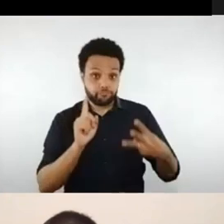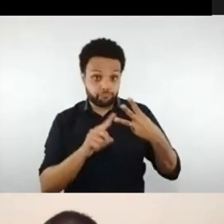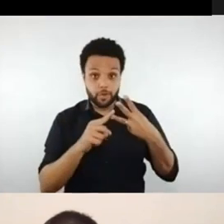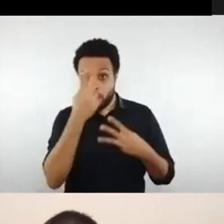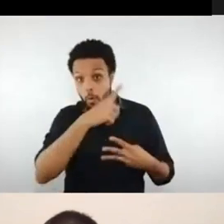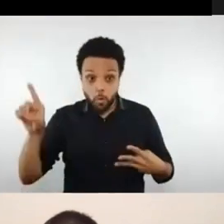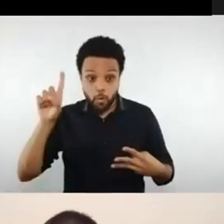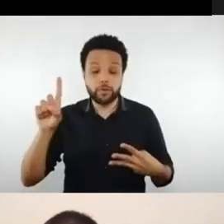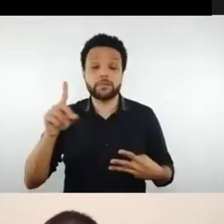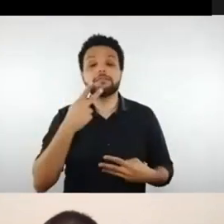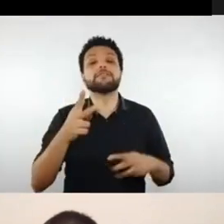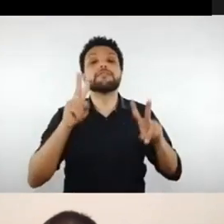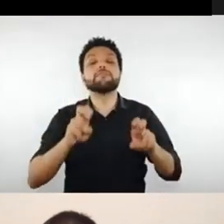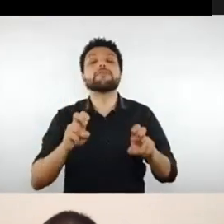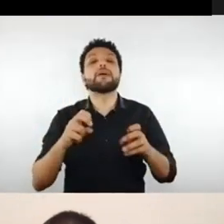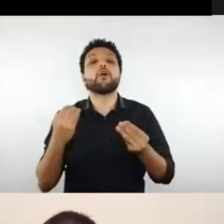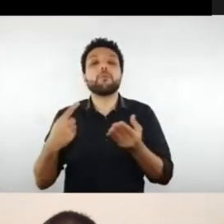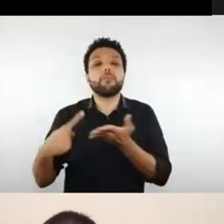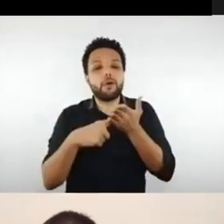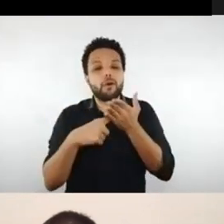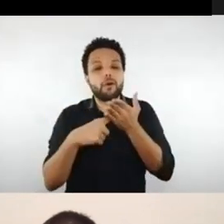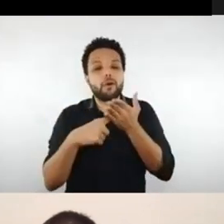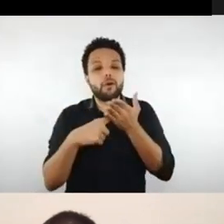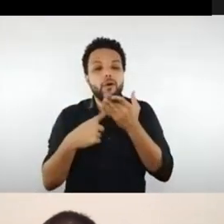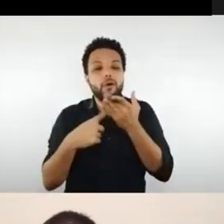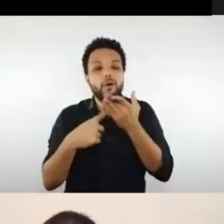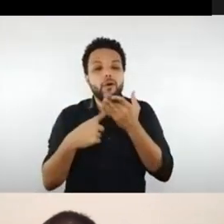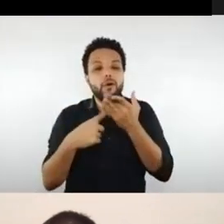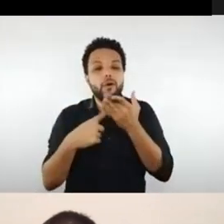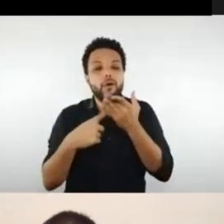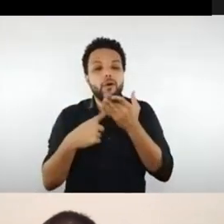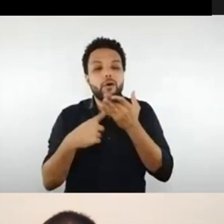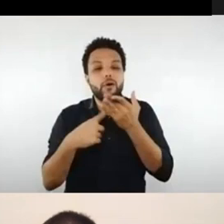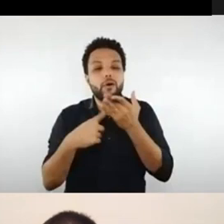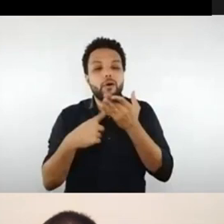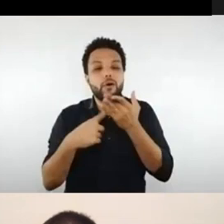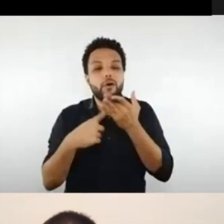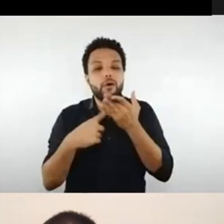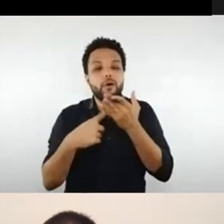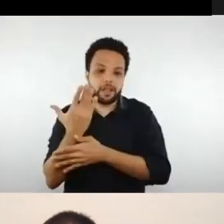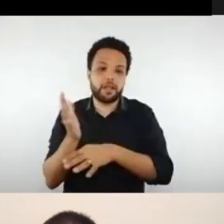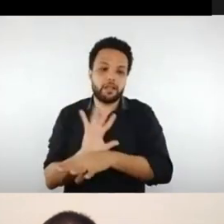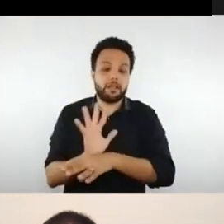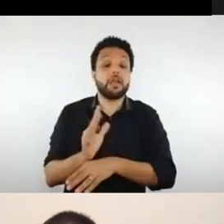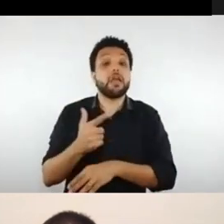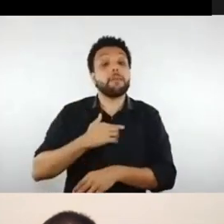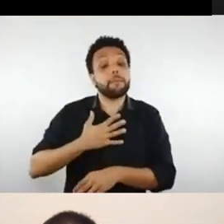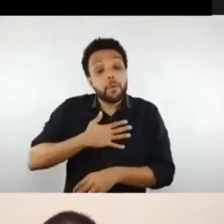pequena sobre acordos de coprodução. Os acordos de coprodução, ao meu ver, brasileiros são